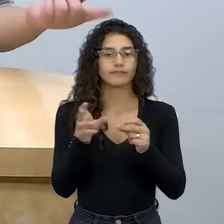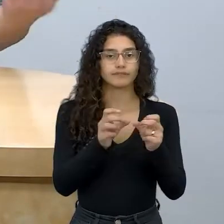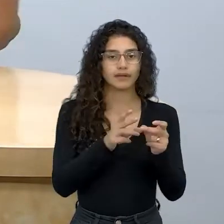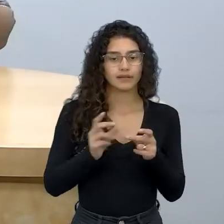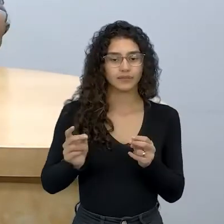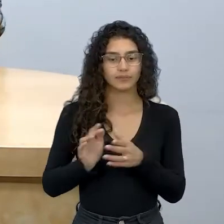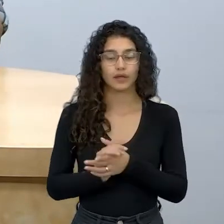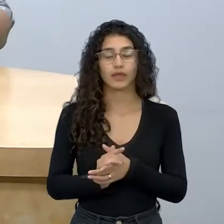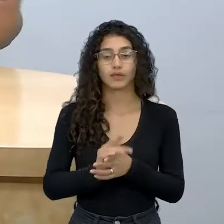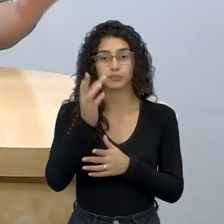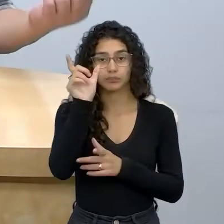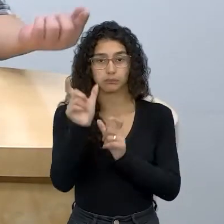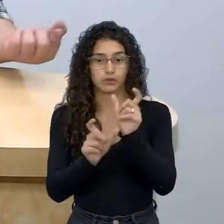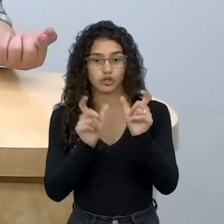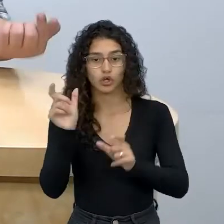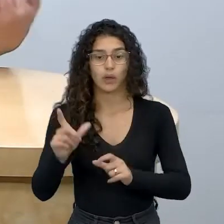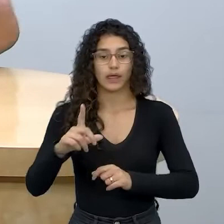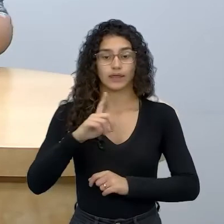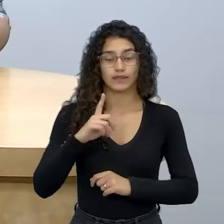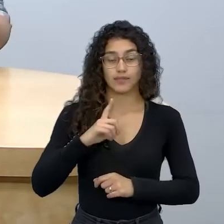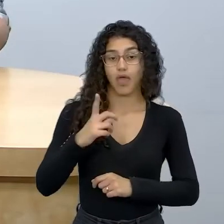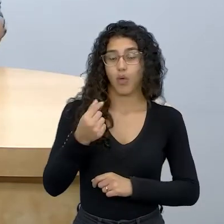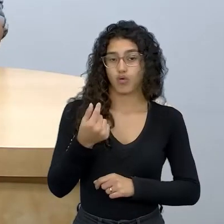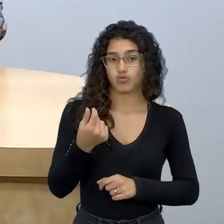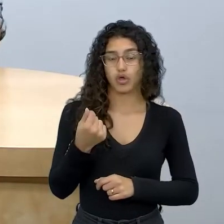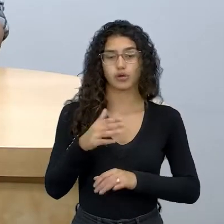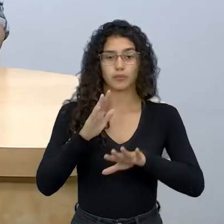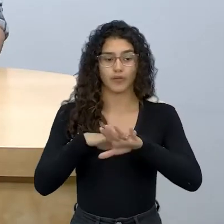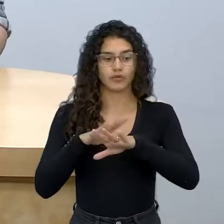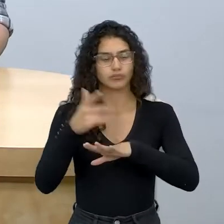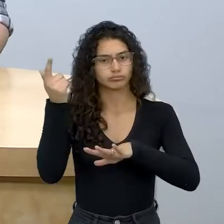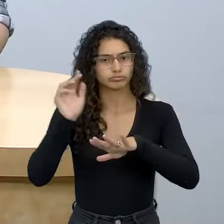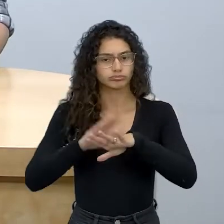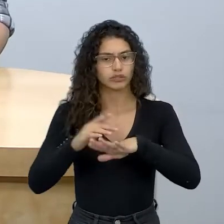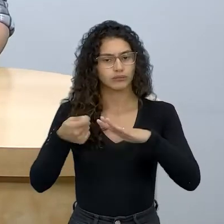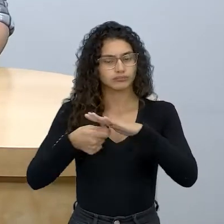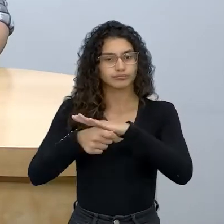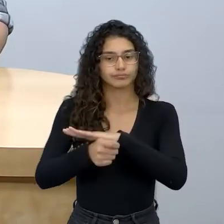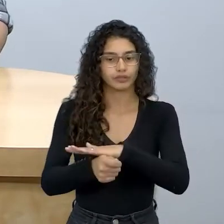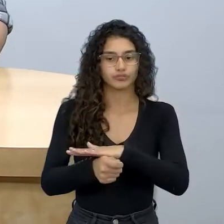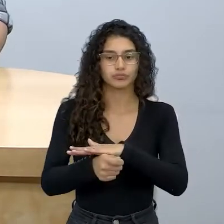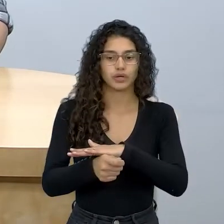os investidores que possuem o dinheiro para realizar